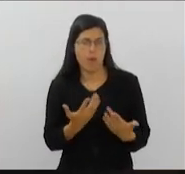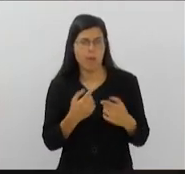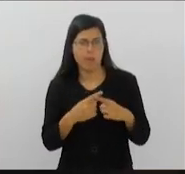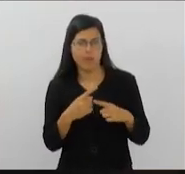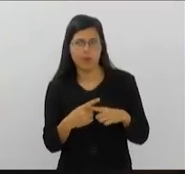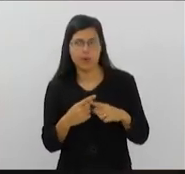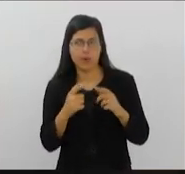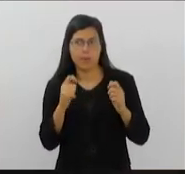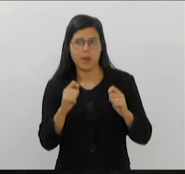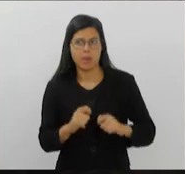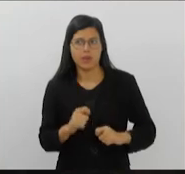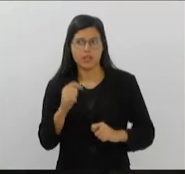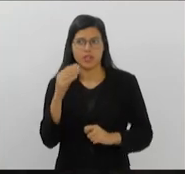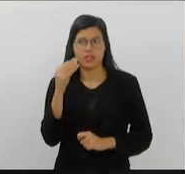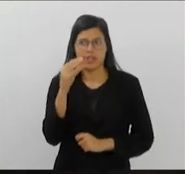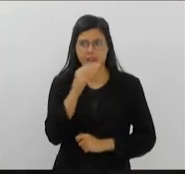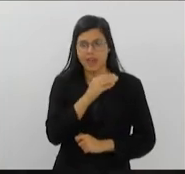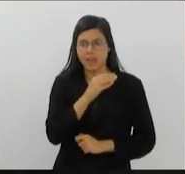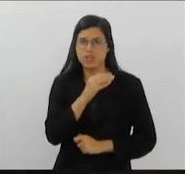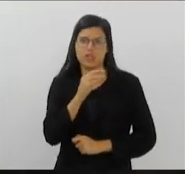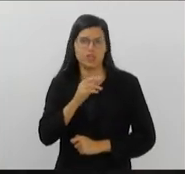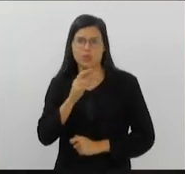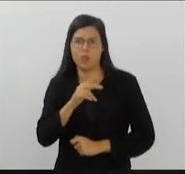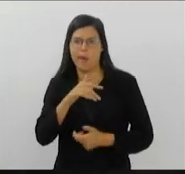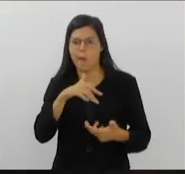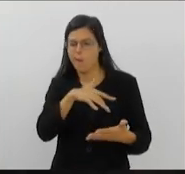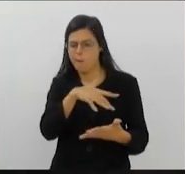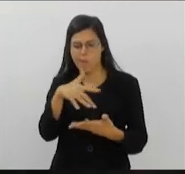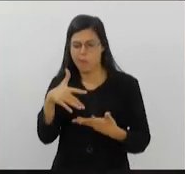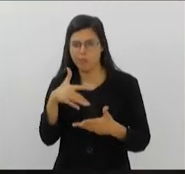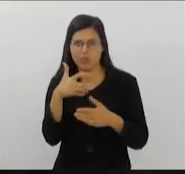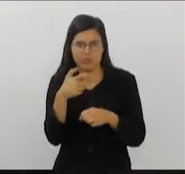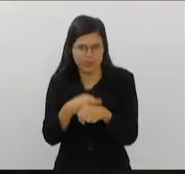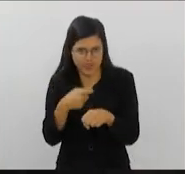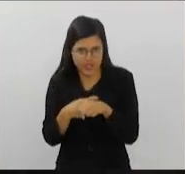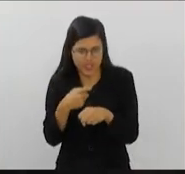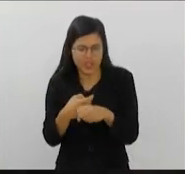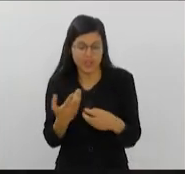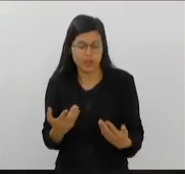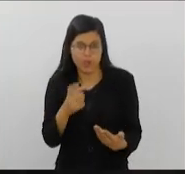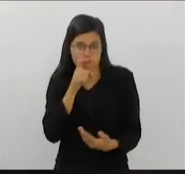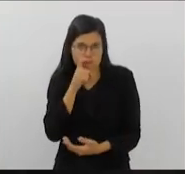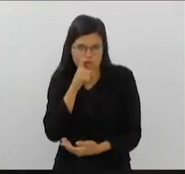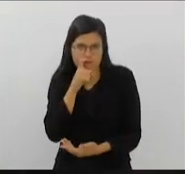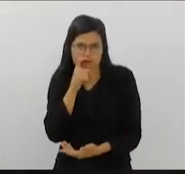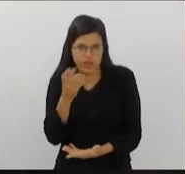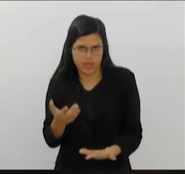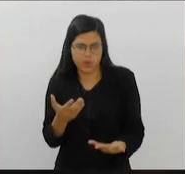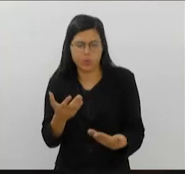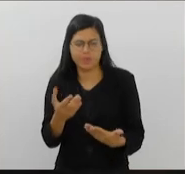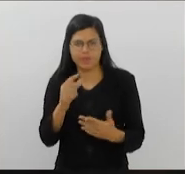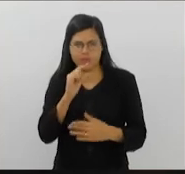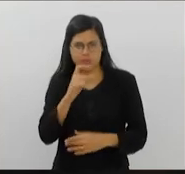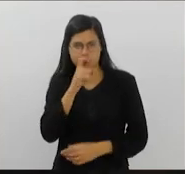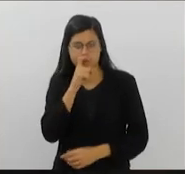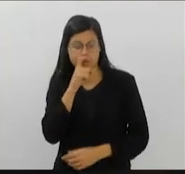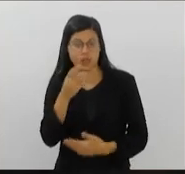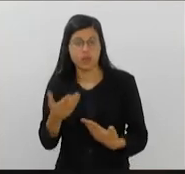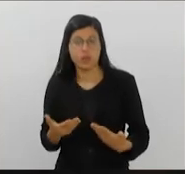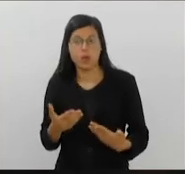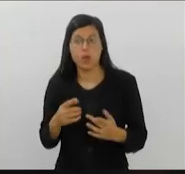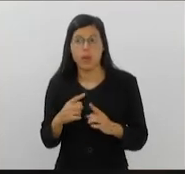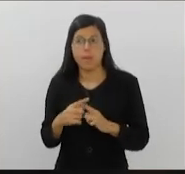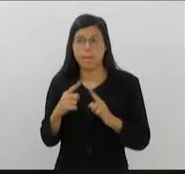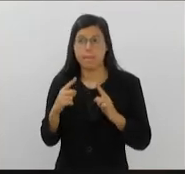esteja quente, ele não seja um planeta de gelo, mas o grande problema é porque o fator que permite o aquecimento do